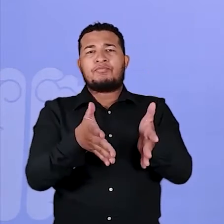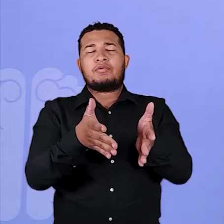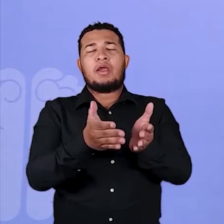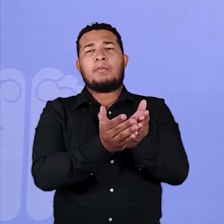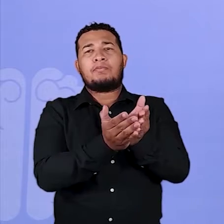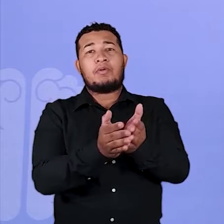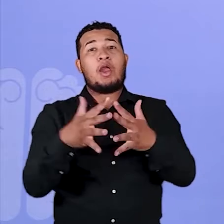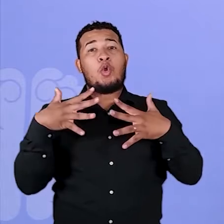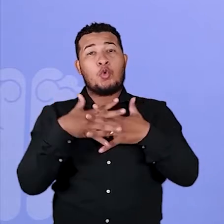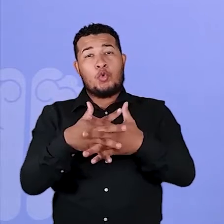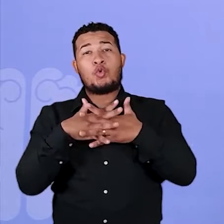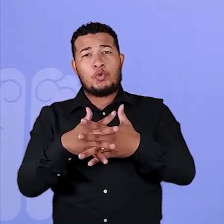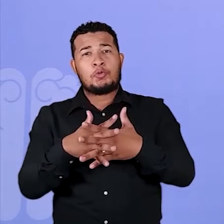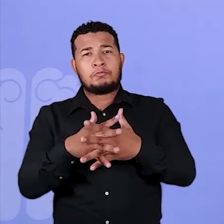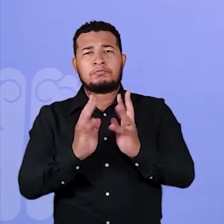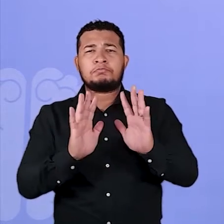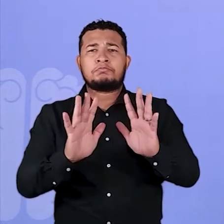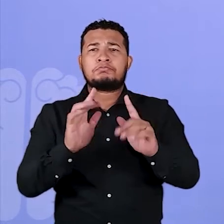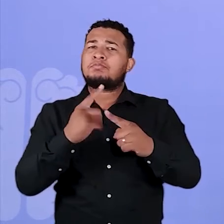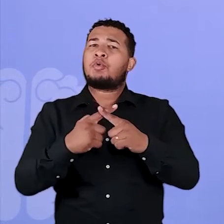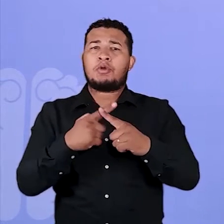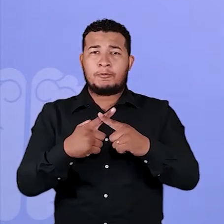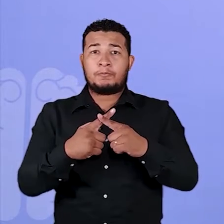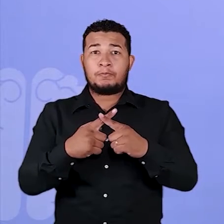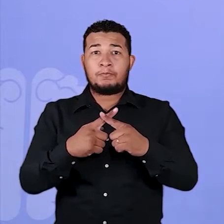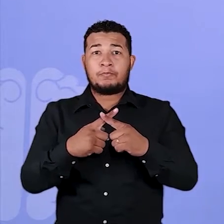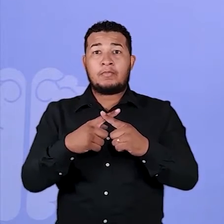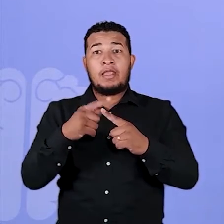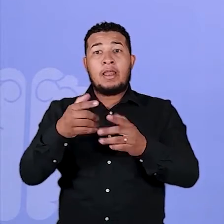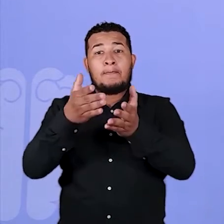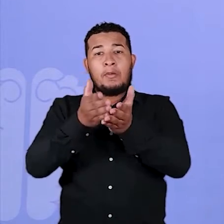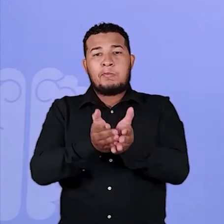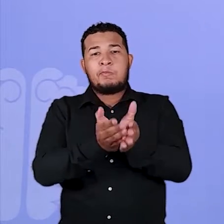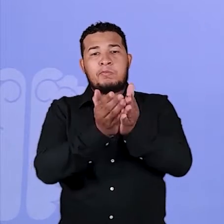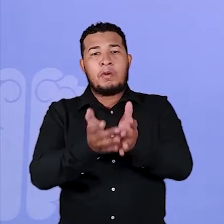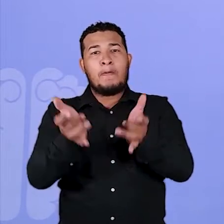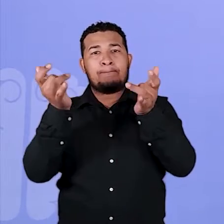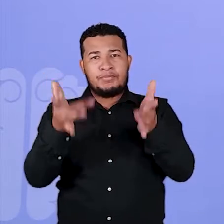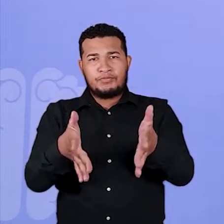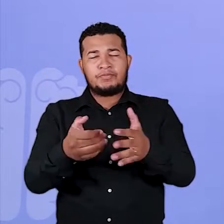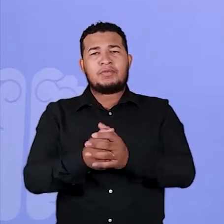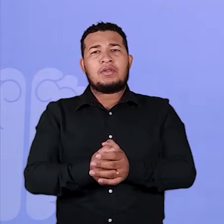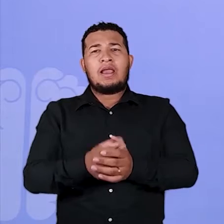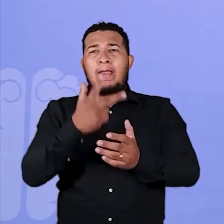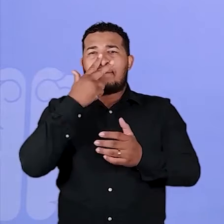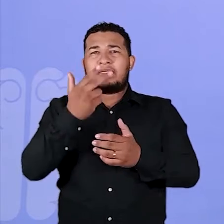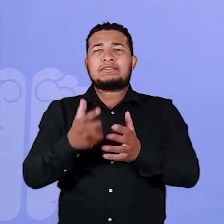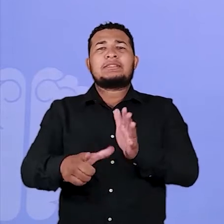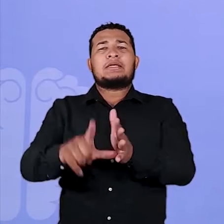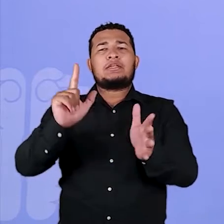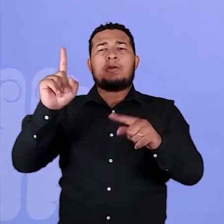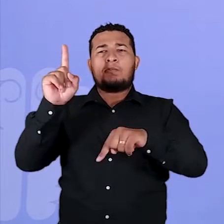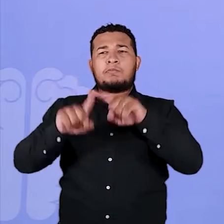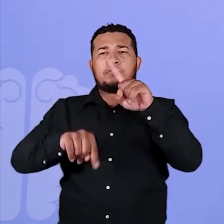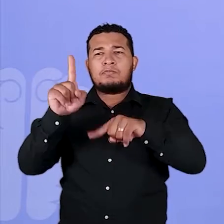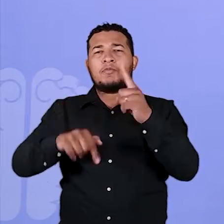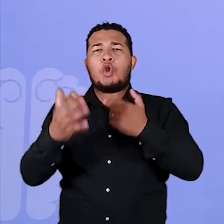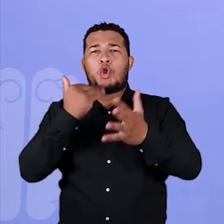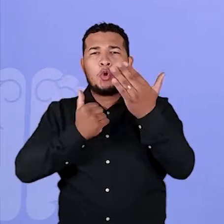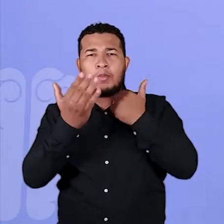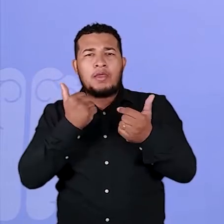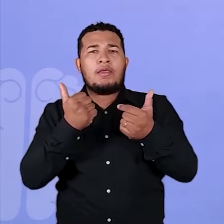toda a confusão. Por quê? À medida que eles ficam à deriva e eles perdem todos os recursos que eles tinham